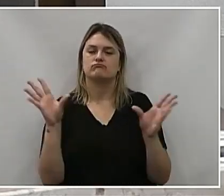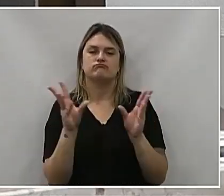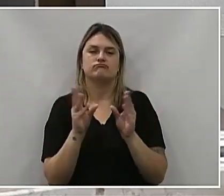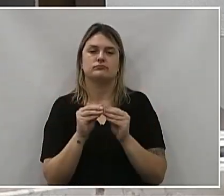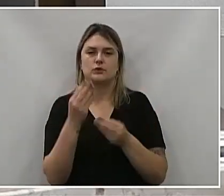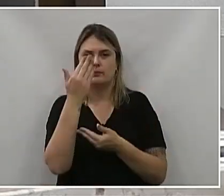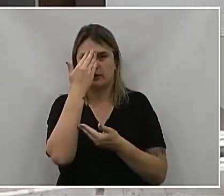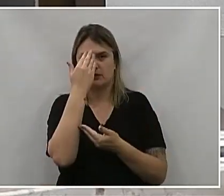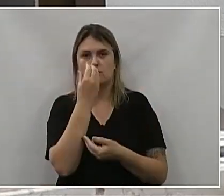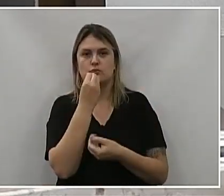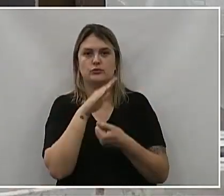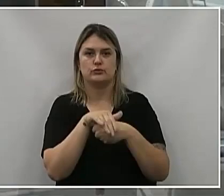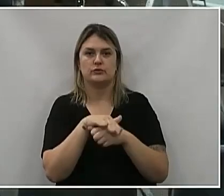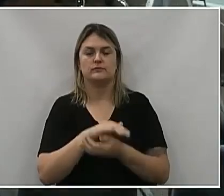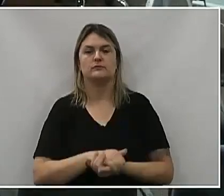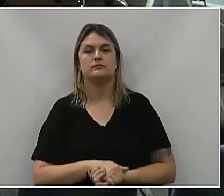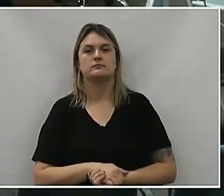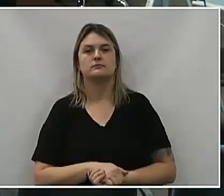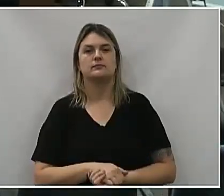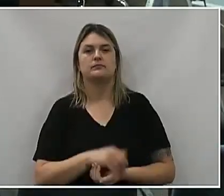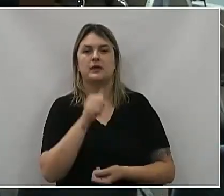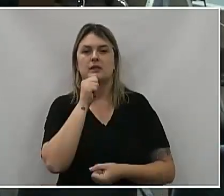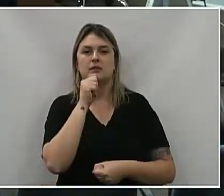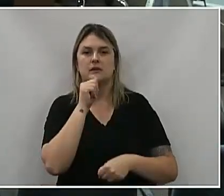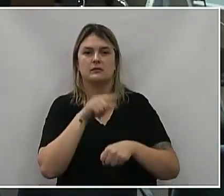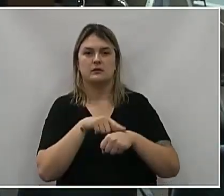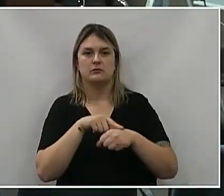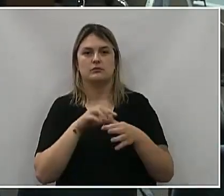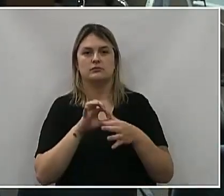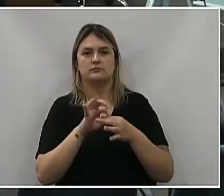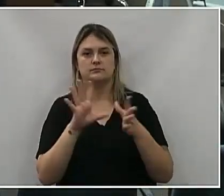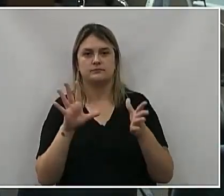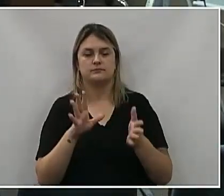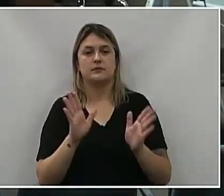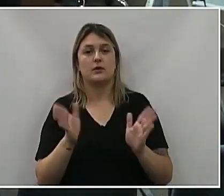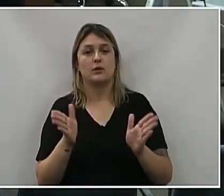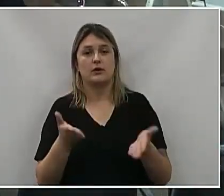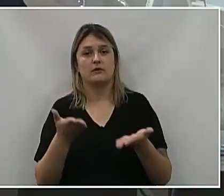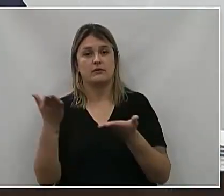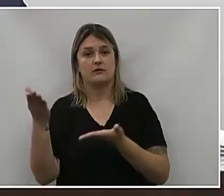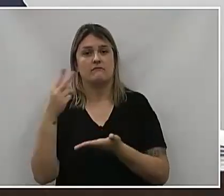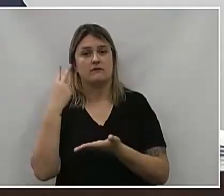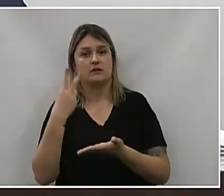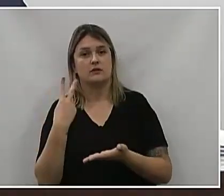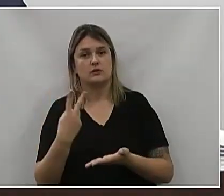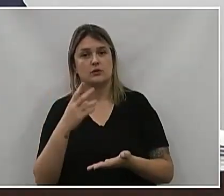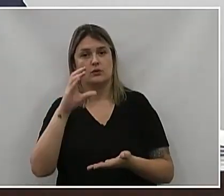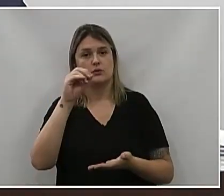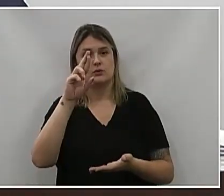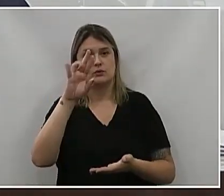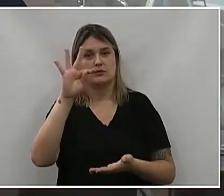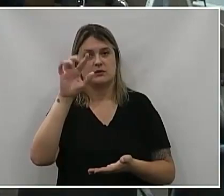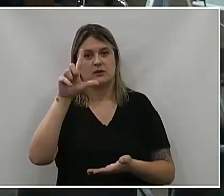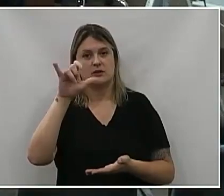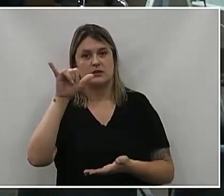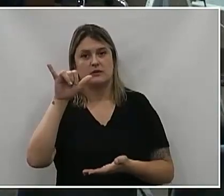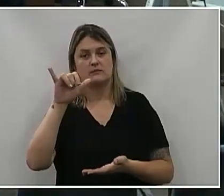na noite de hoje. Obrigado e boa noite. Palavra livre. Com a palavra, vereador Valdir Luiz